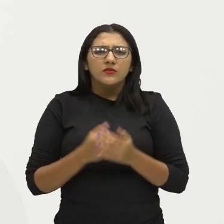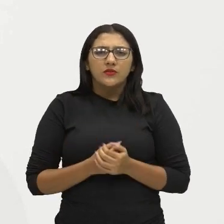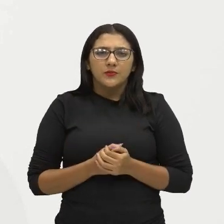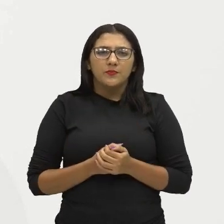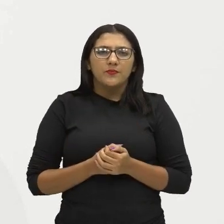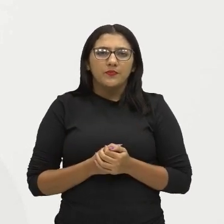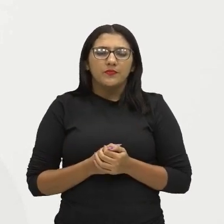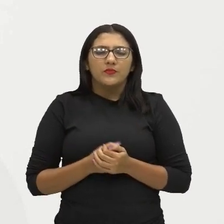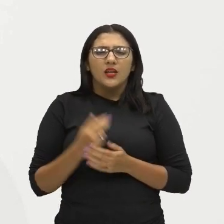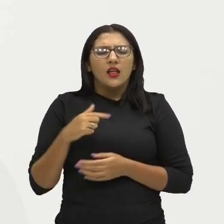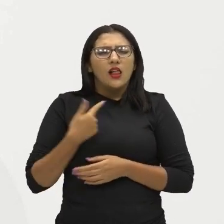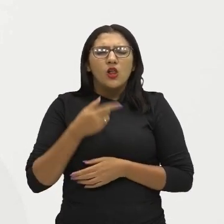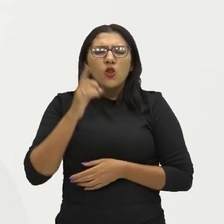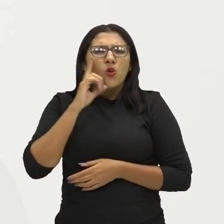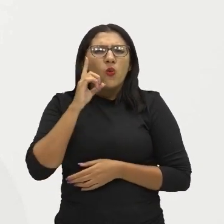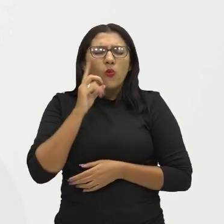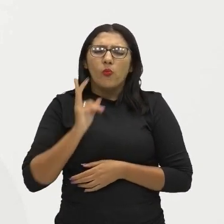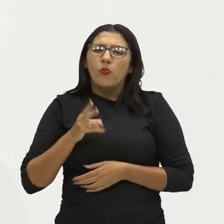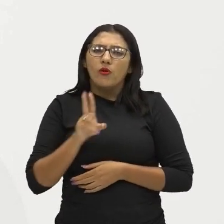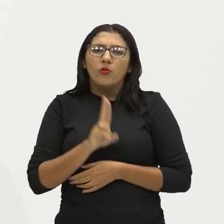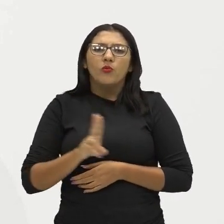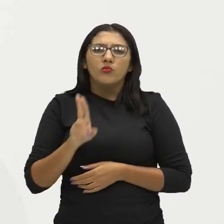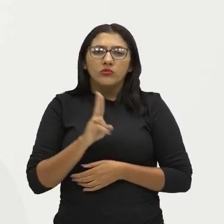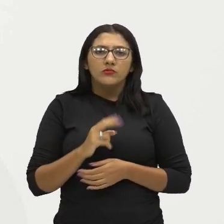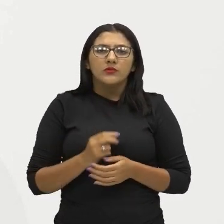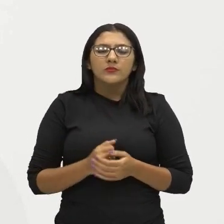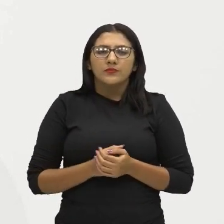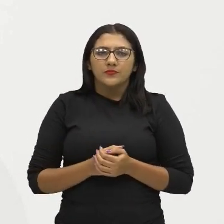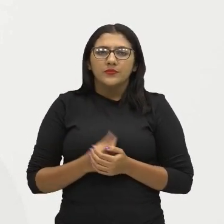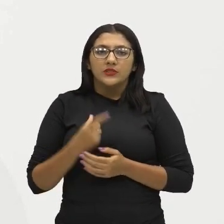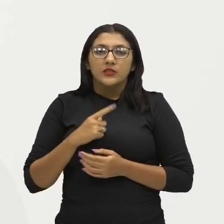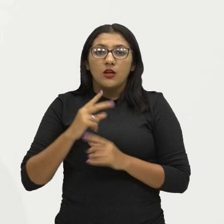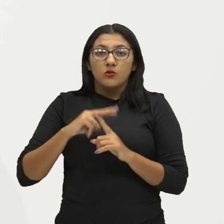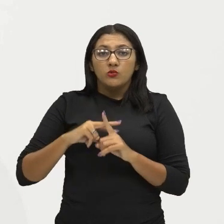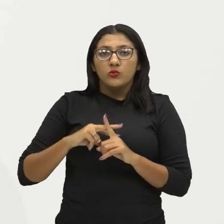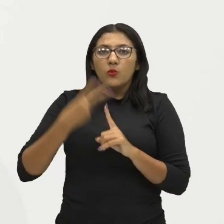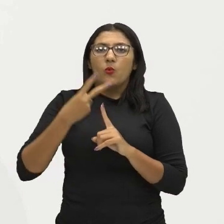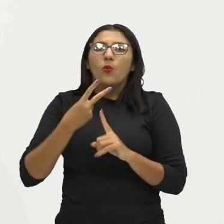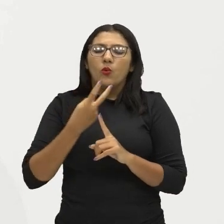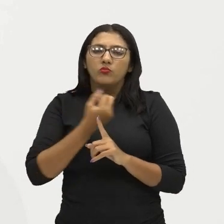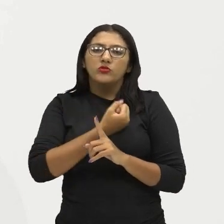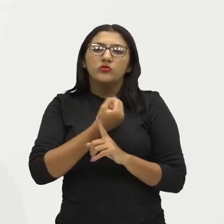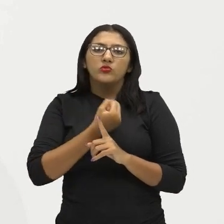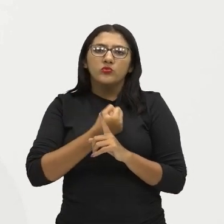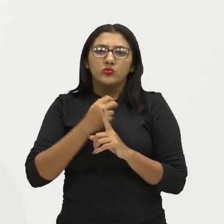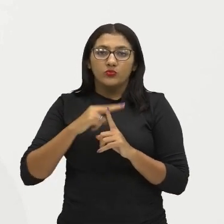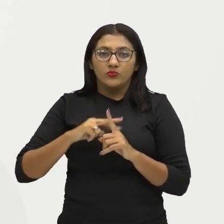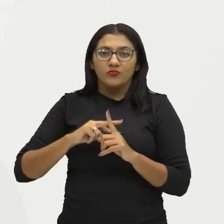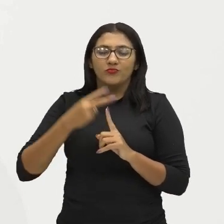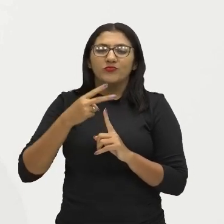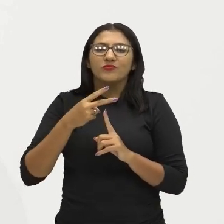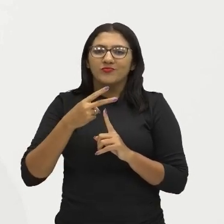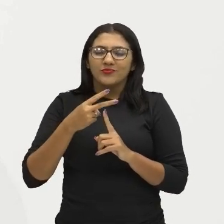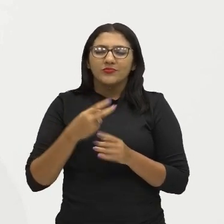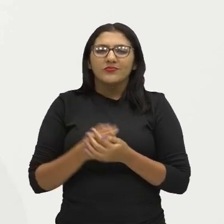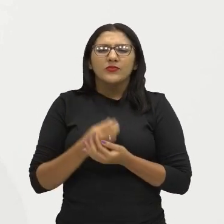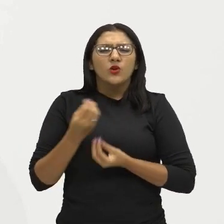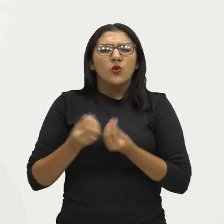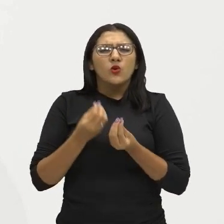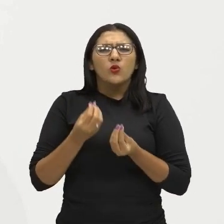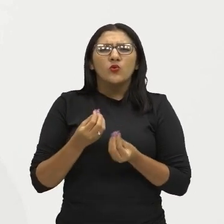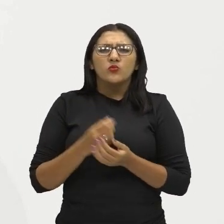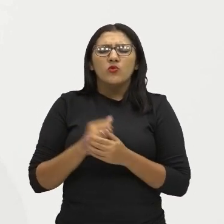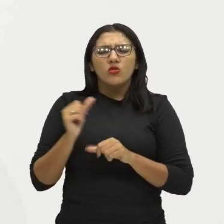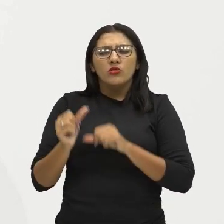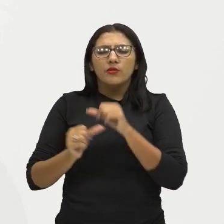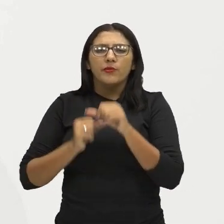linguagem usual está me dizendo que o dobro de um número. Como é que eu posso escrever